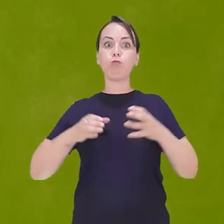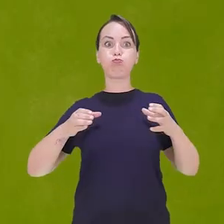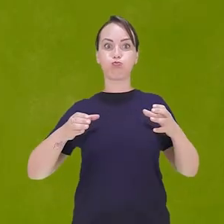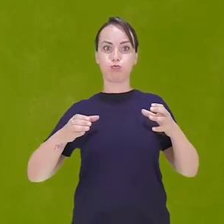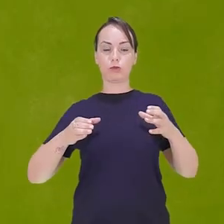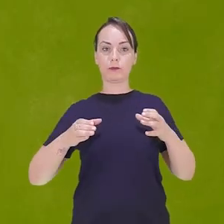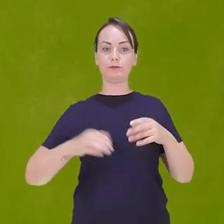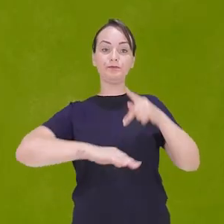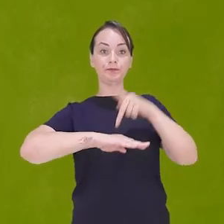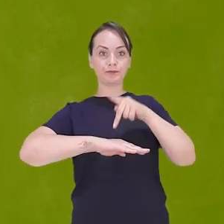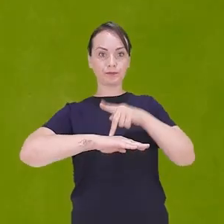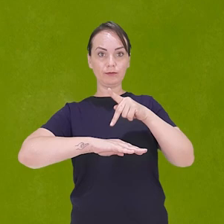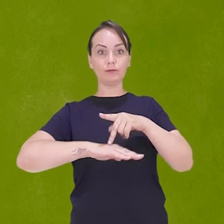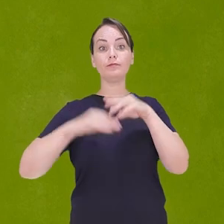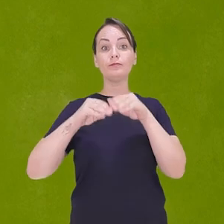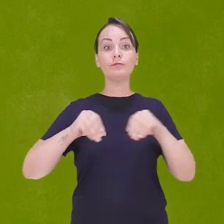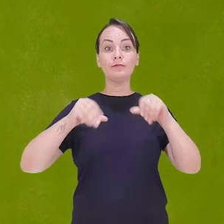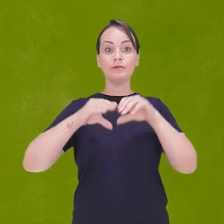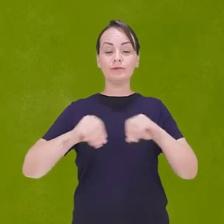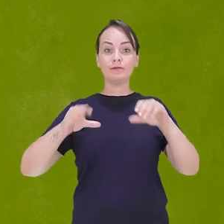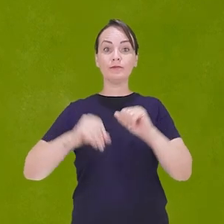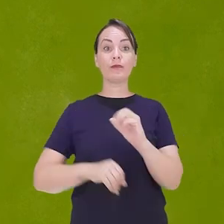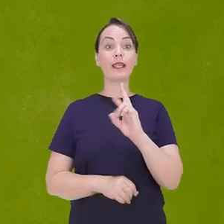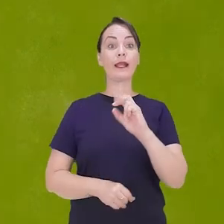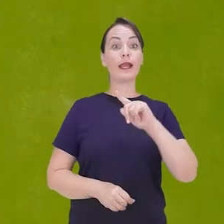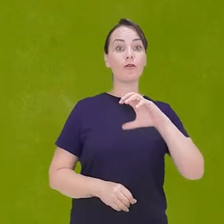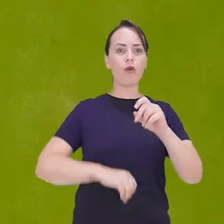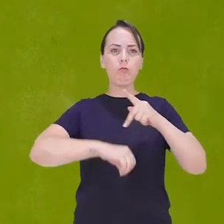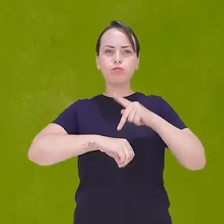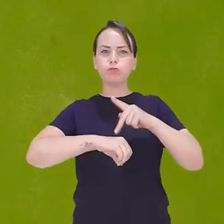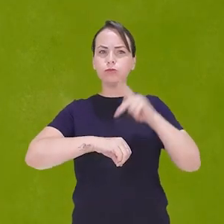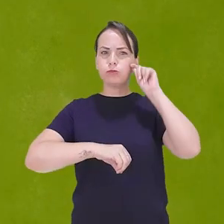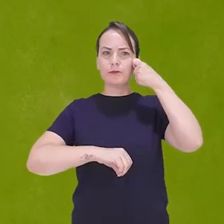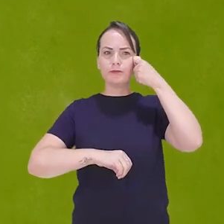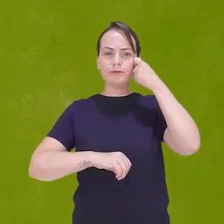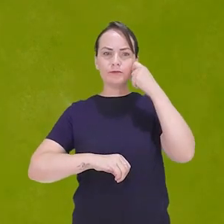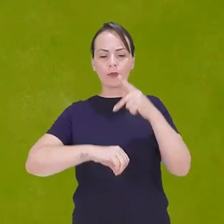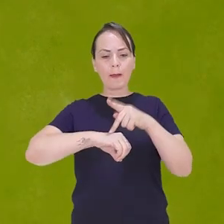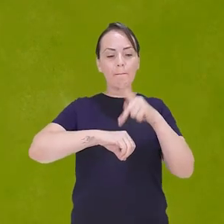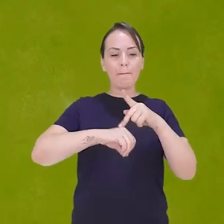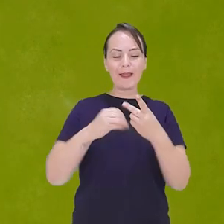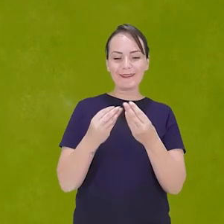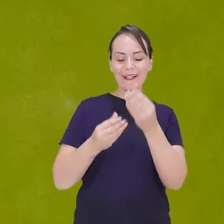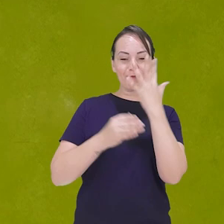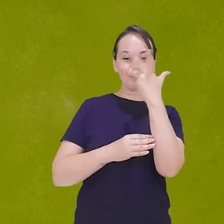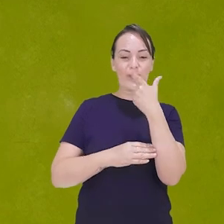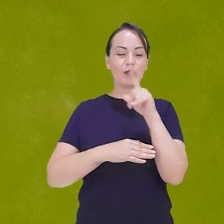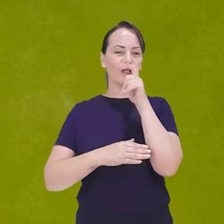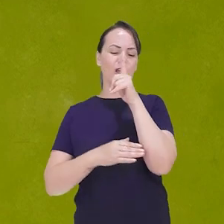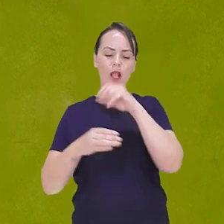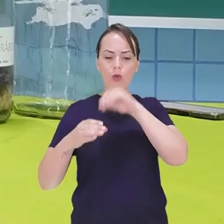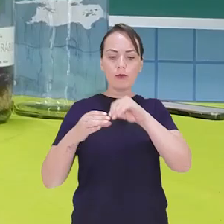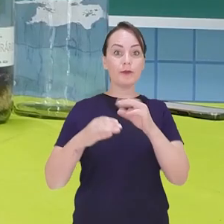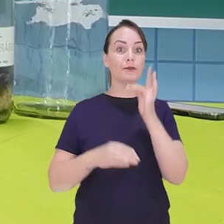grande. Pedra, areia, carvão, terra, pedras decorativas, água e uma